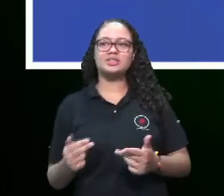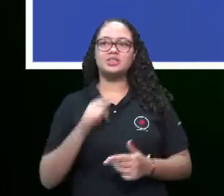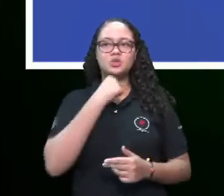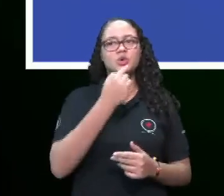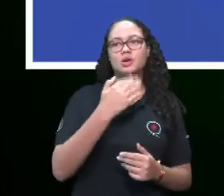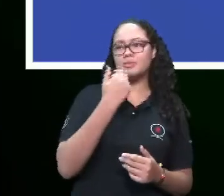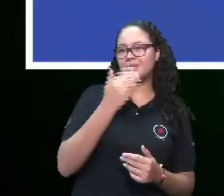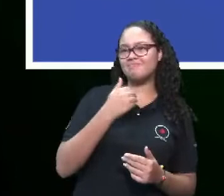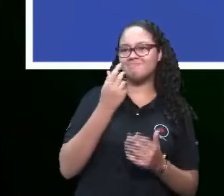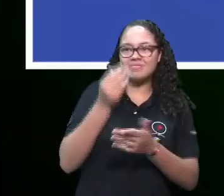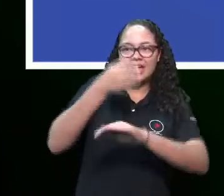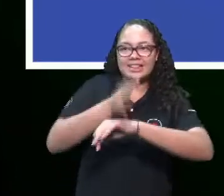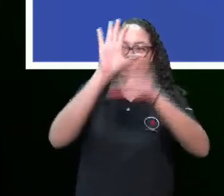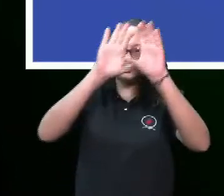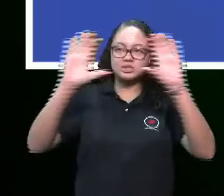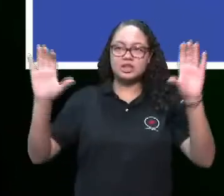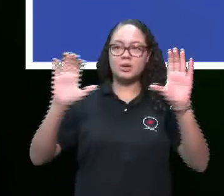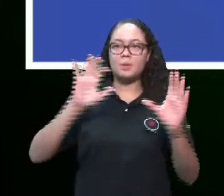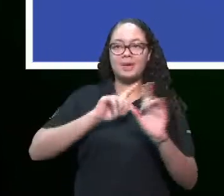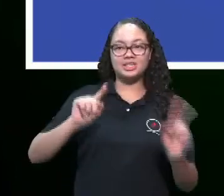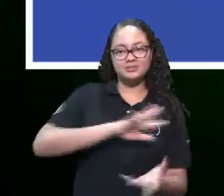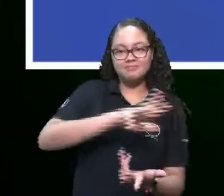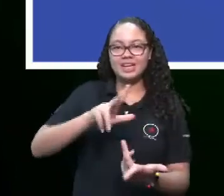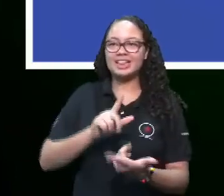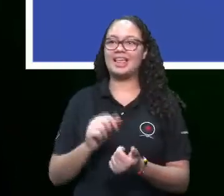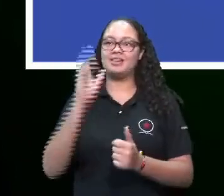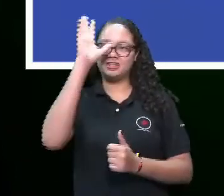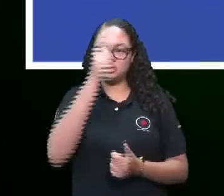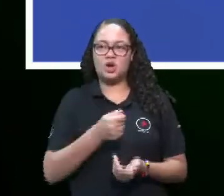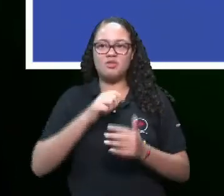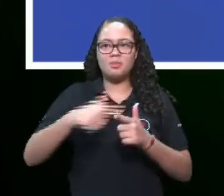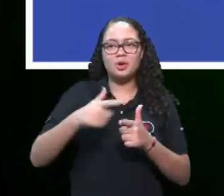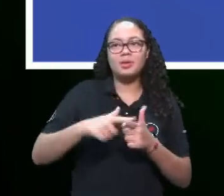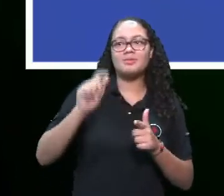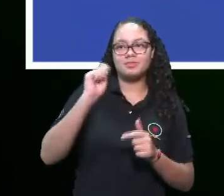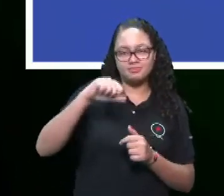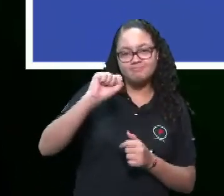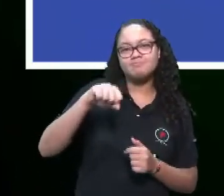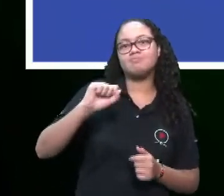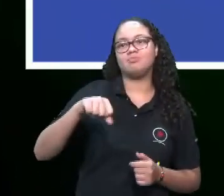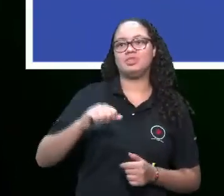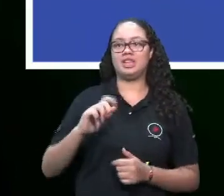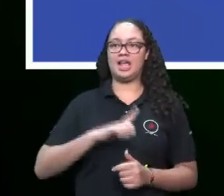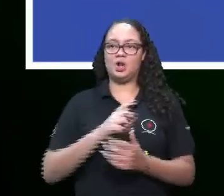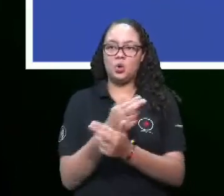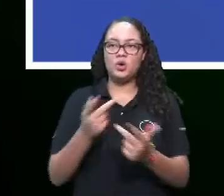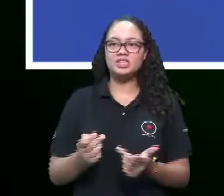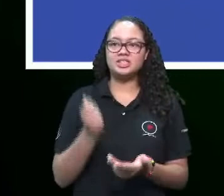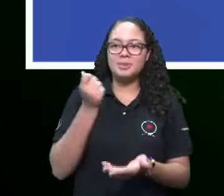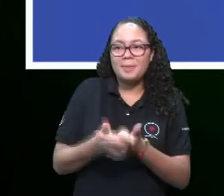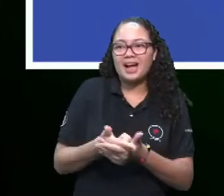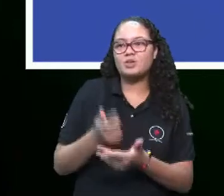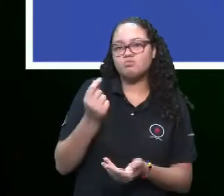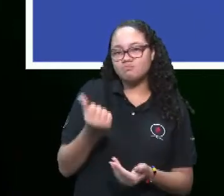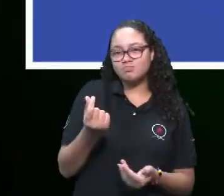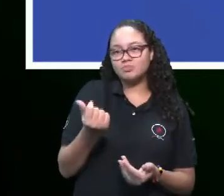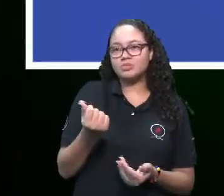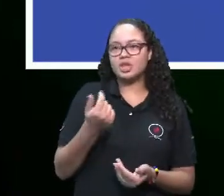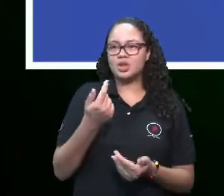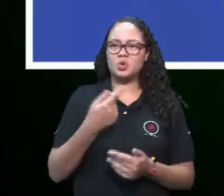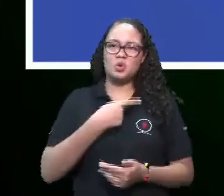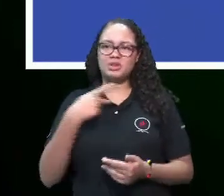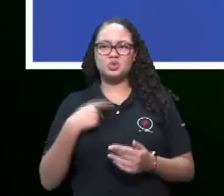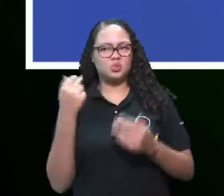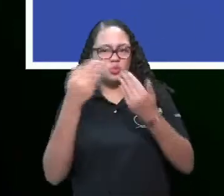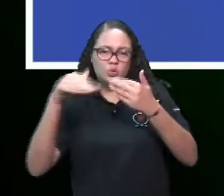mas na terra resolve muito problema. O que, que ele falou? Tem coisa que se paga com dinheiro. Pastor, não concordo com isso.